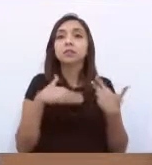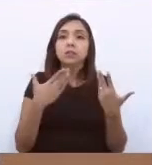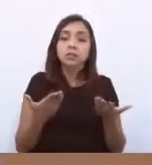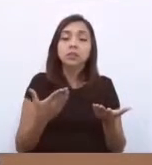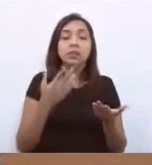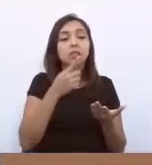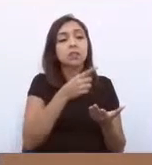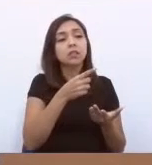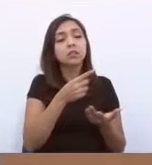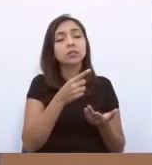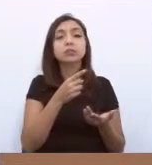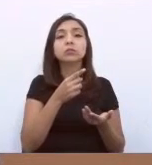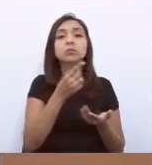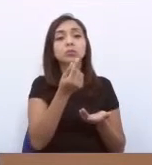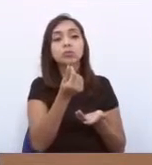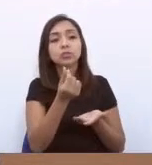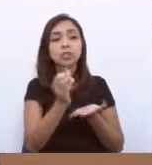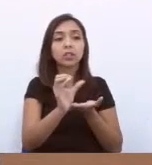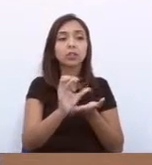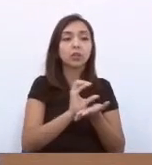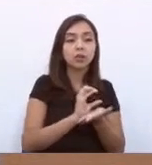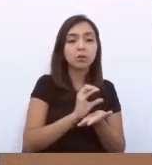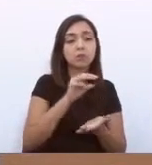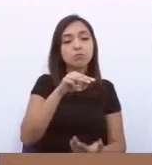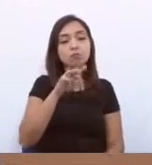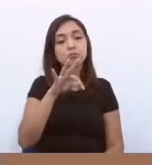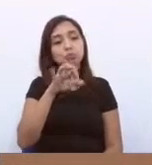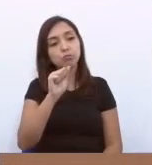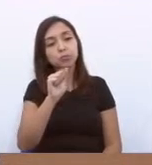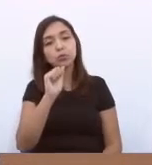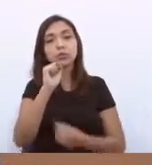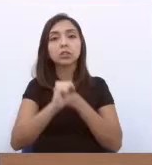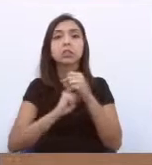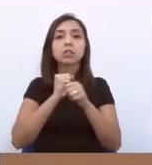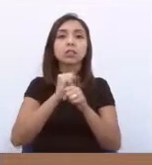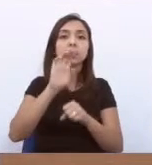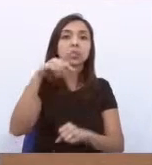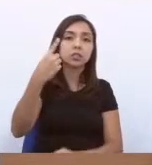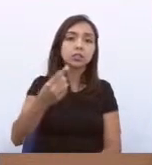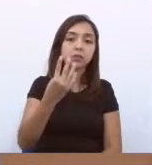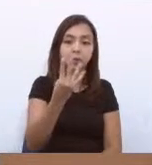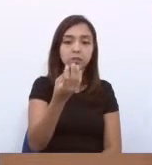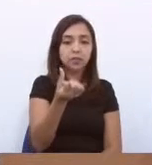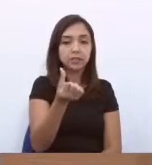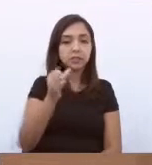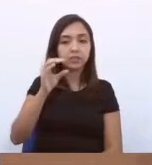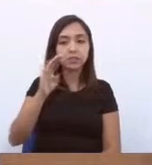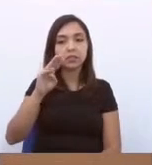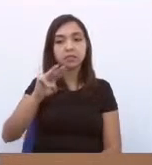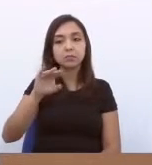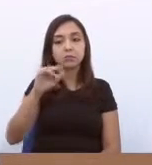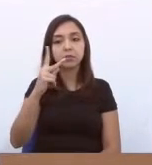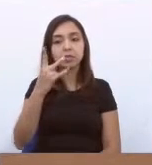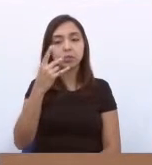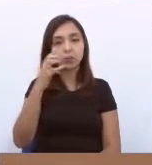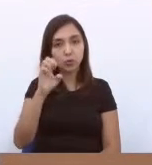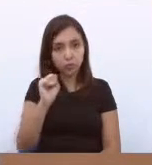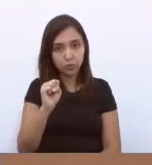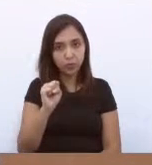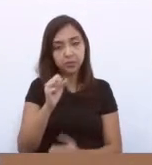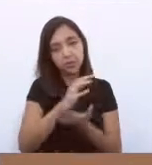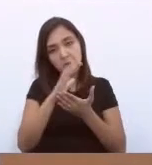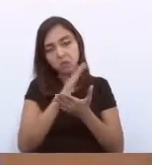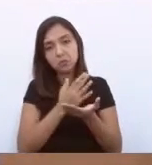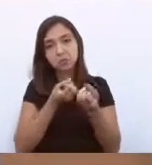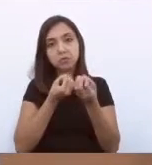à perspectiva de arrecadação de multa de trânsito para o próximo ano, 46 milhões. Segundo os